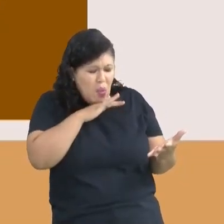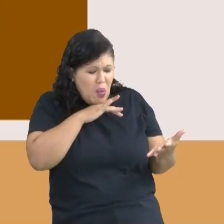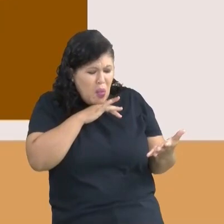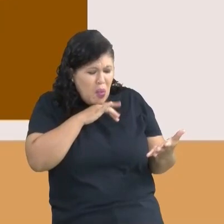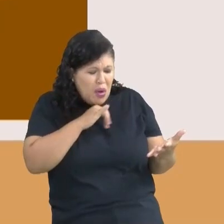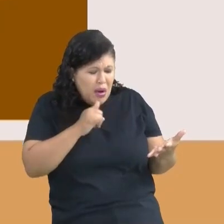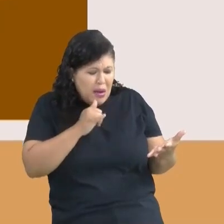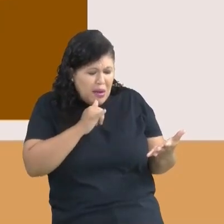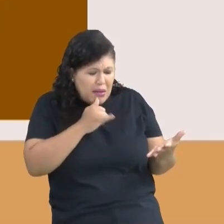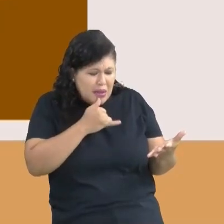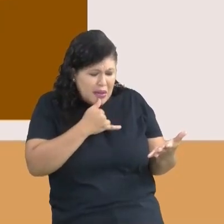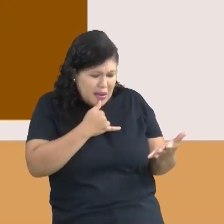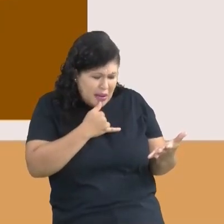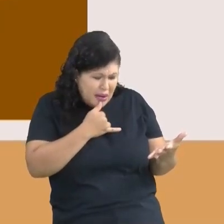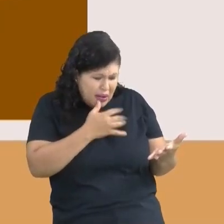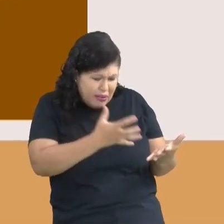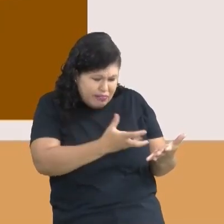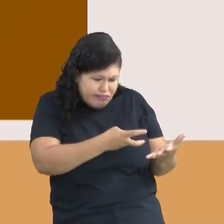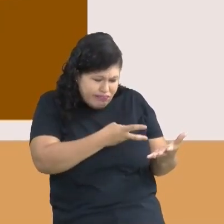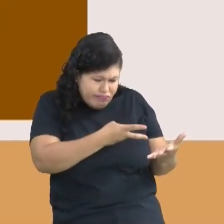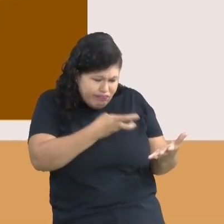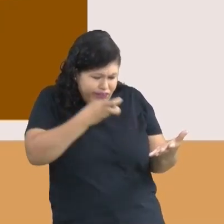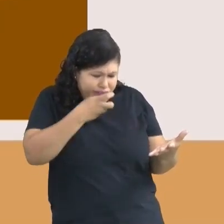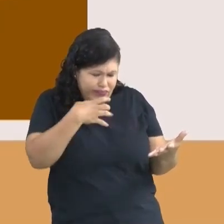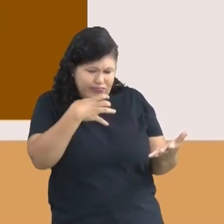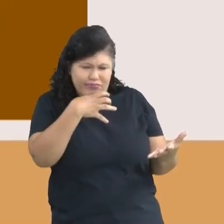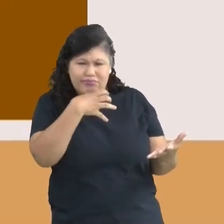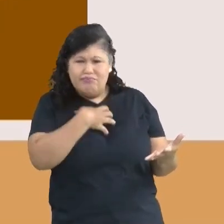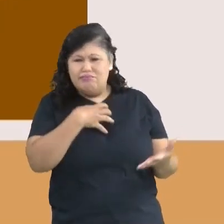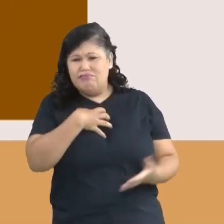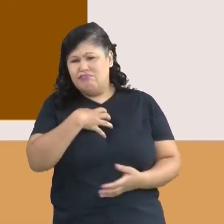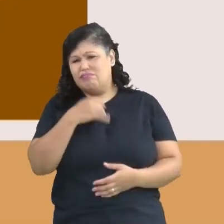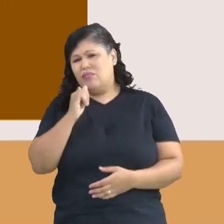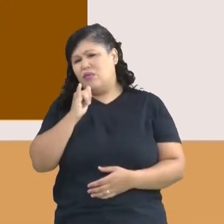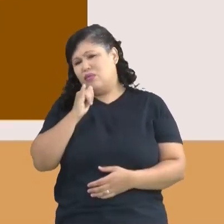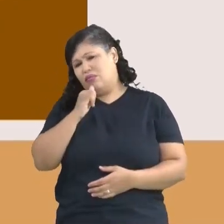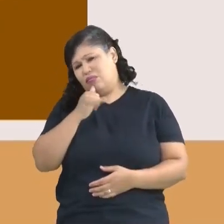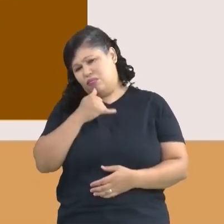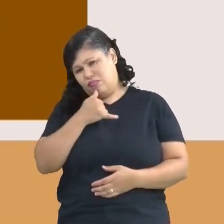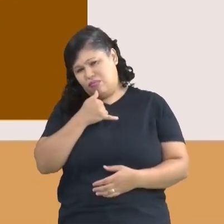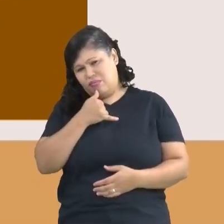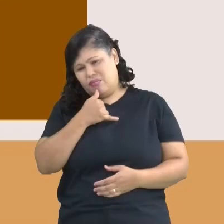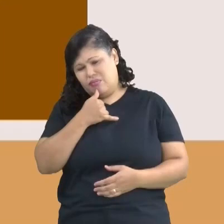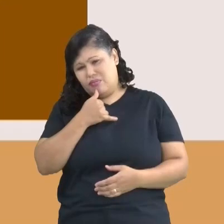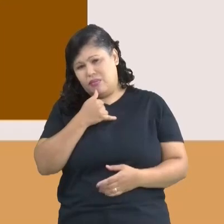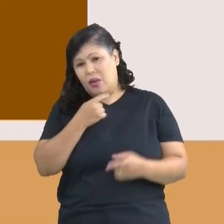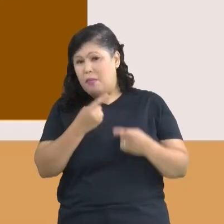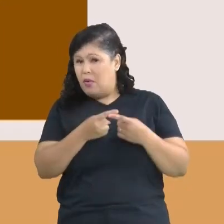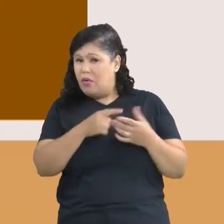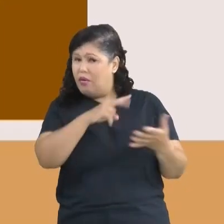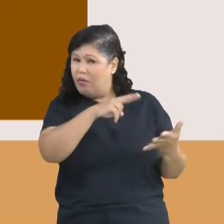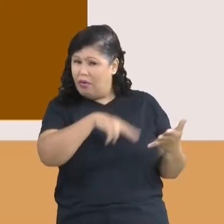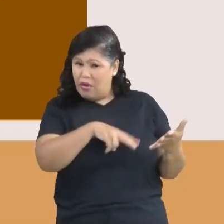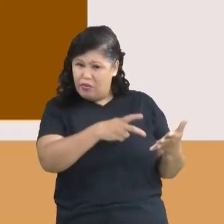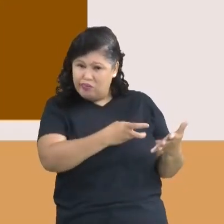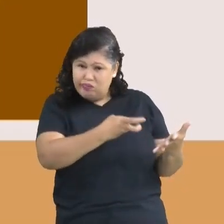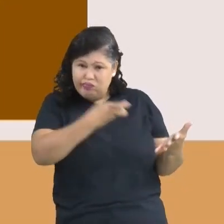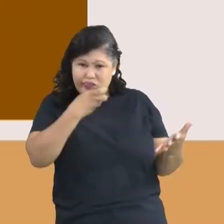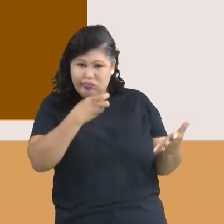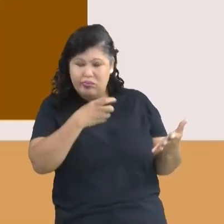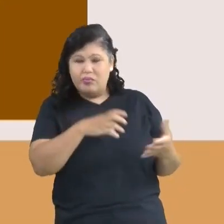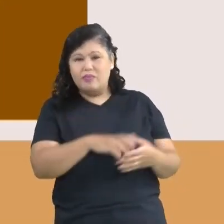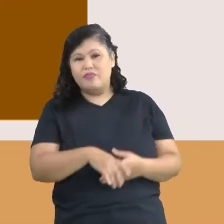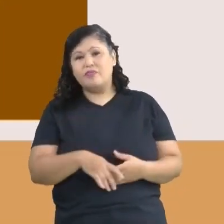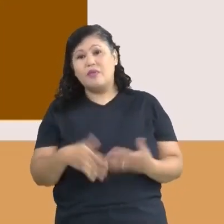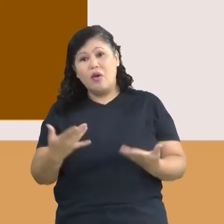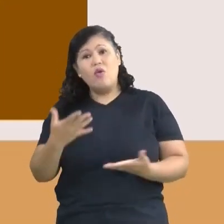mas só que ao invés de ser raiva, nós sentimos muita tristeza ao ler alguns poemas. Vocês gostaram